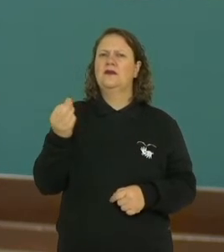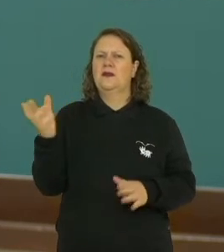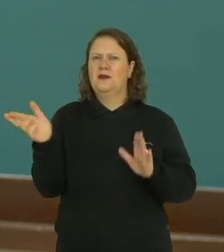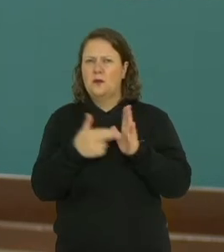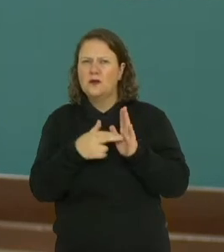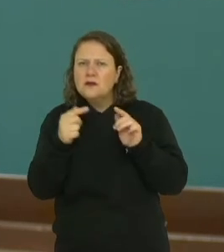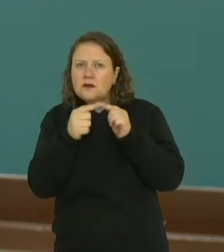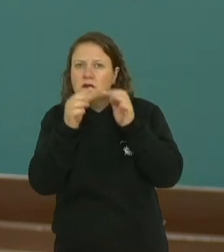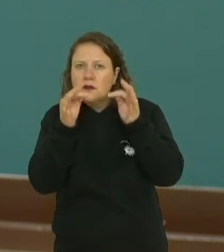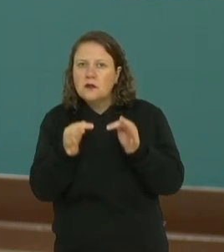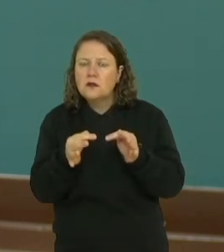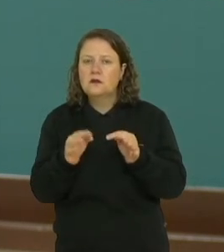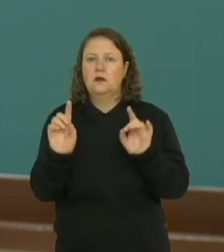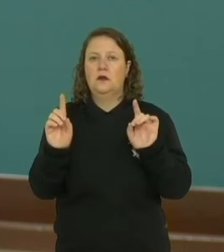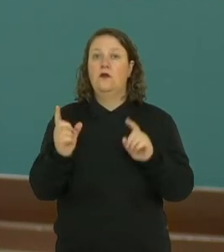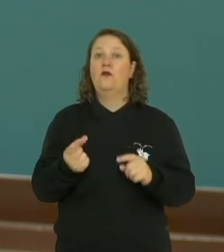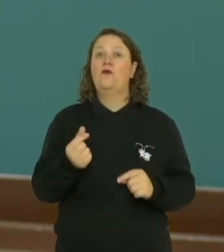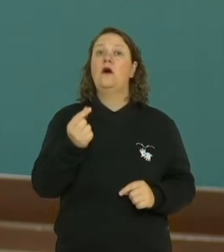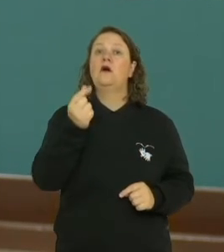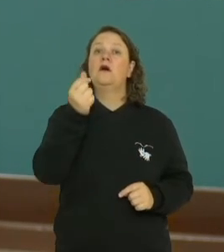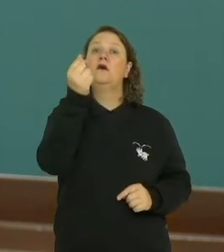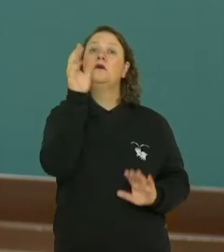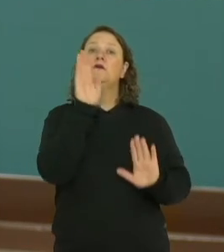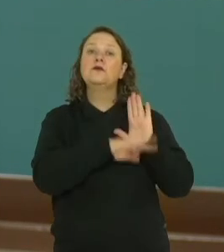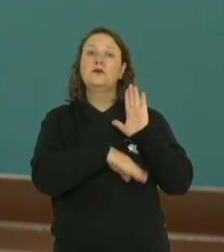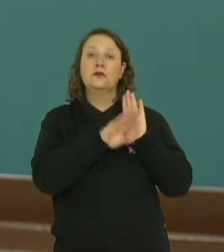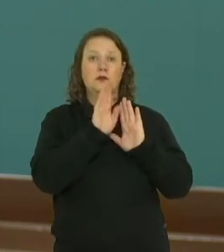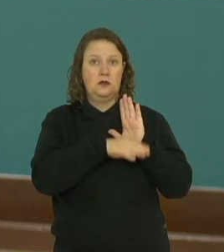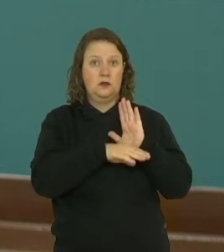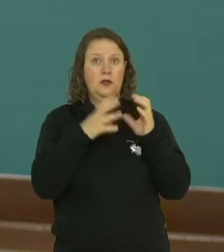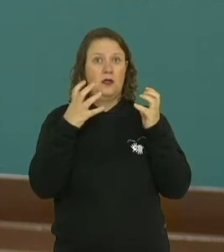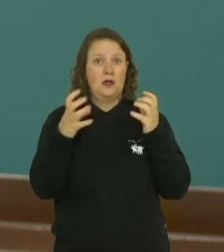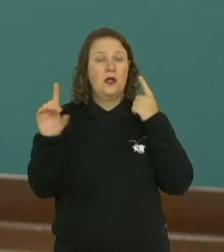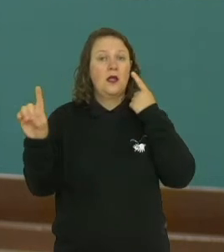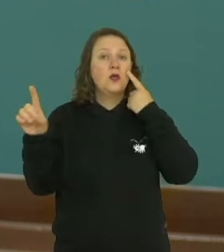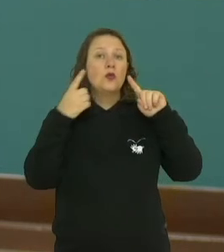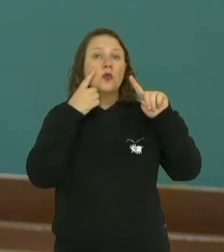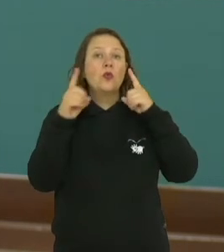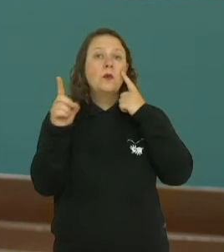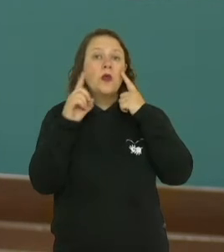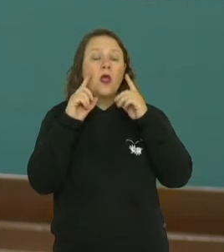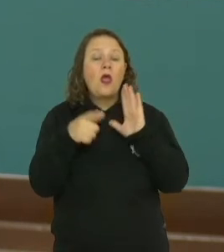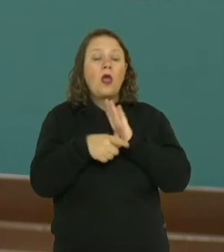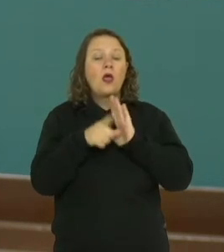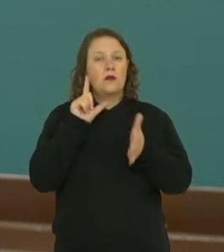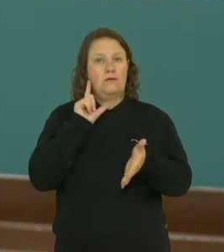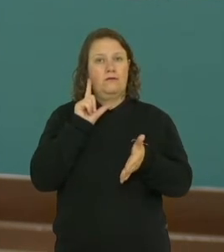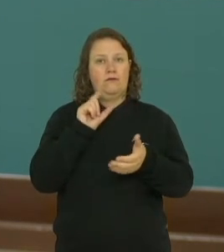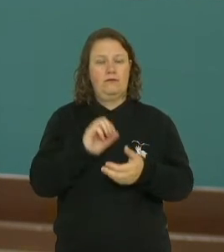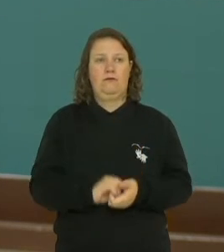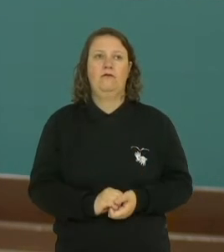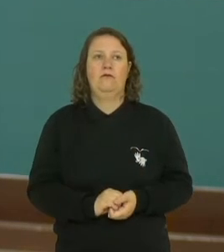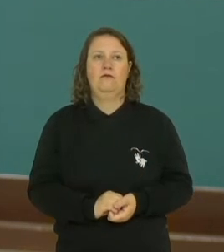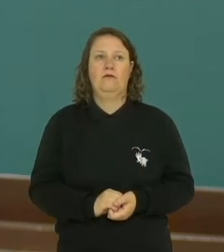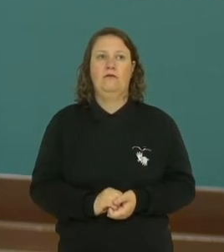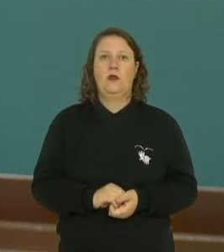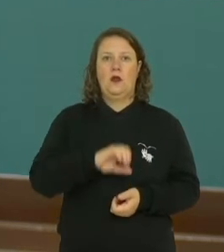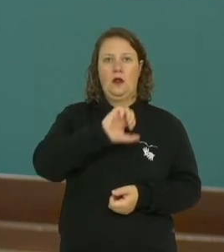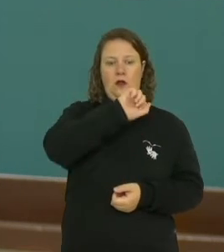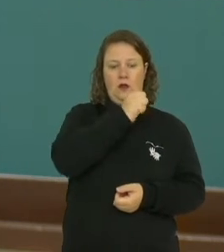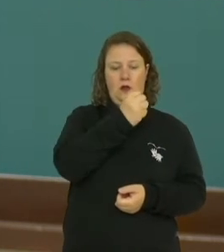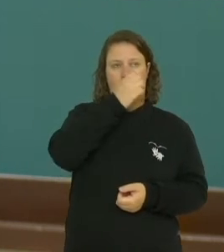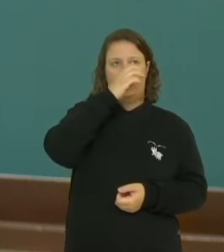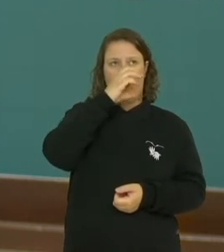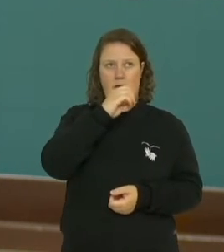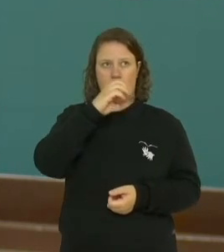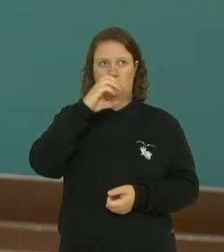minha pergunta, porque ele é o valor do desconto, né? E ele quer saber quanto eu paguei antes do desconto. Então, eu vou ter que pegar dos